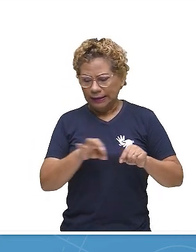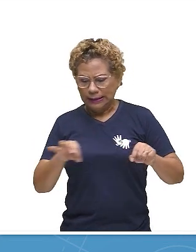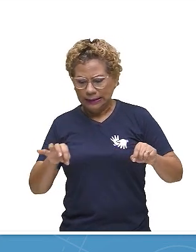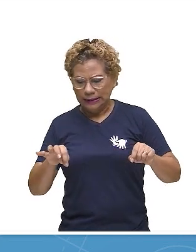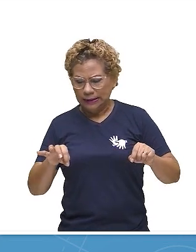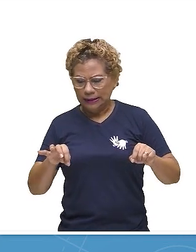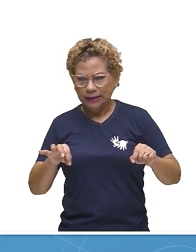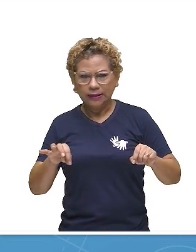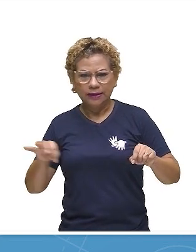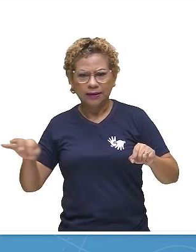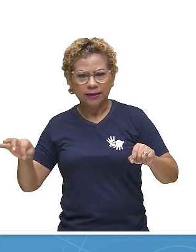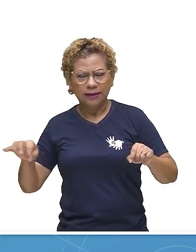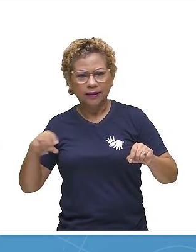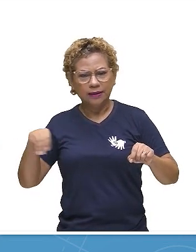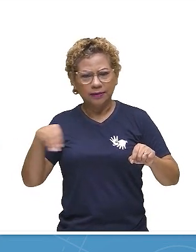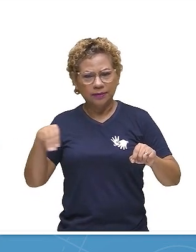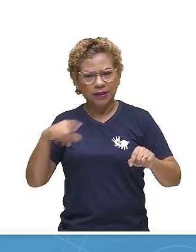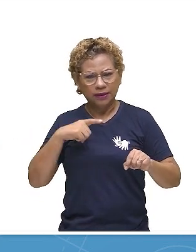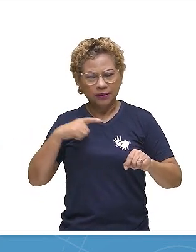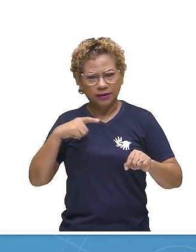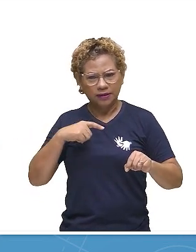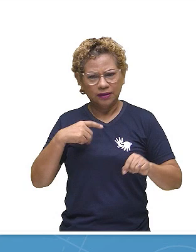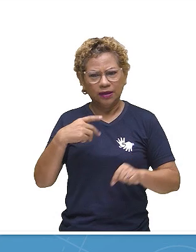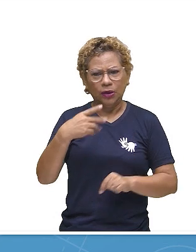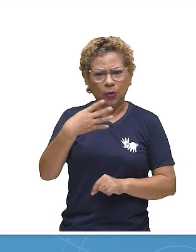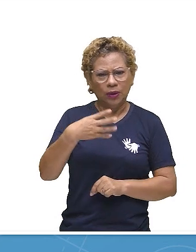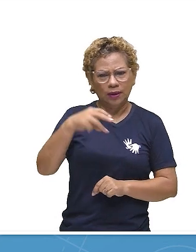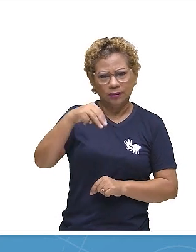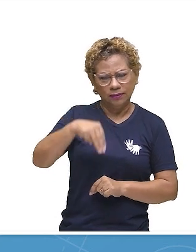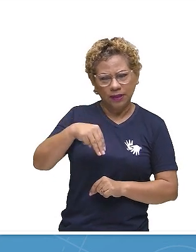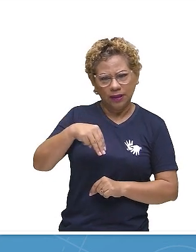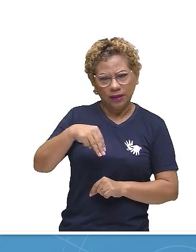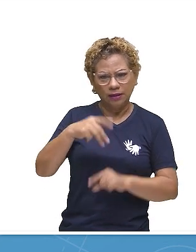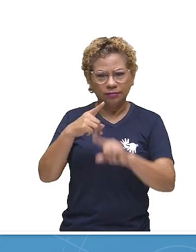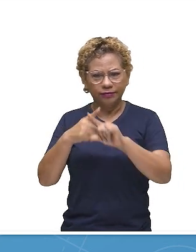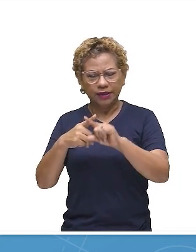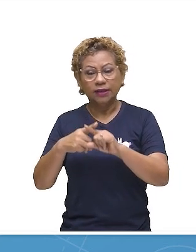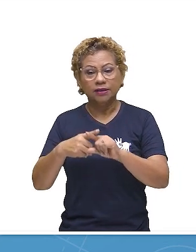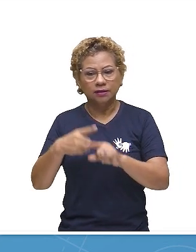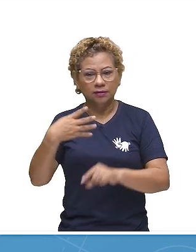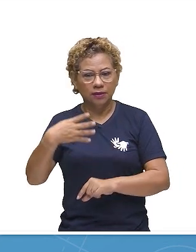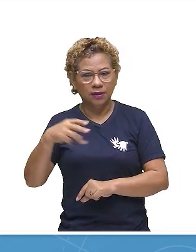quadrados de cerâmica ele irá usar? Pois bem,